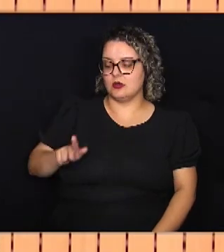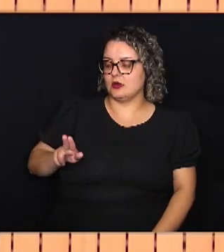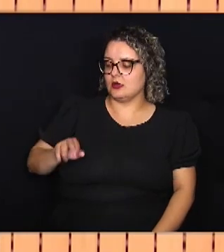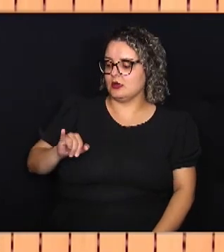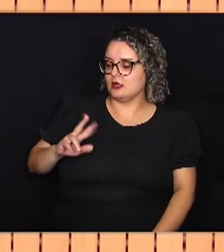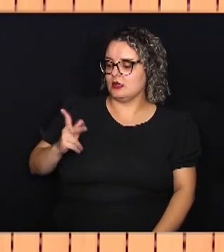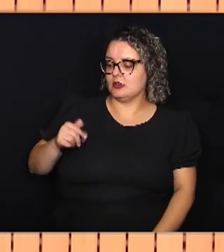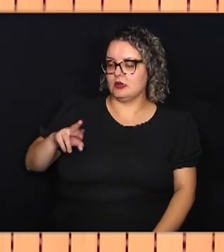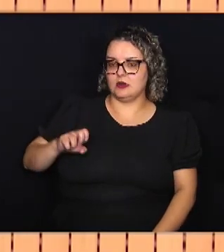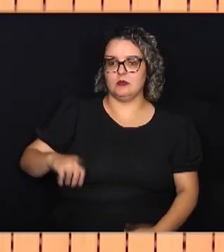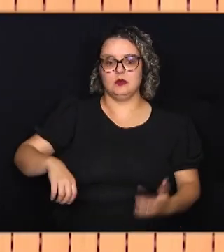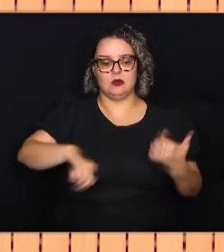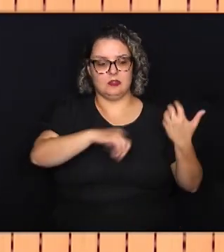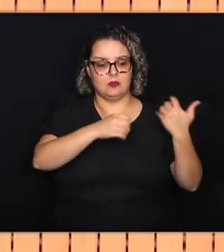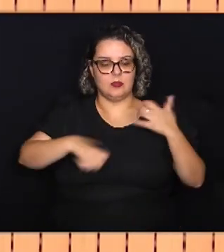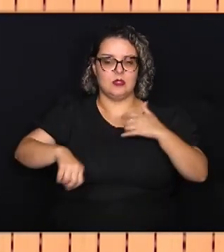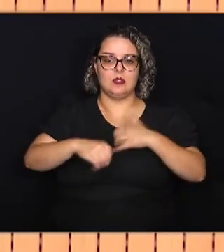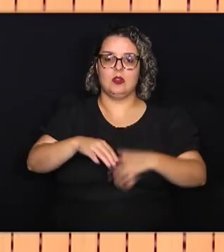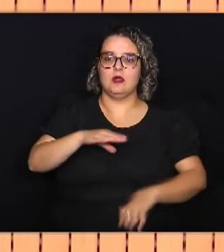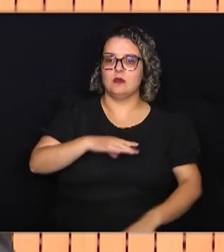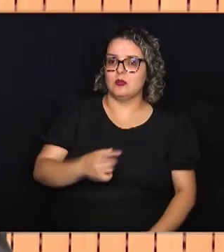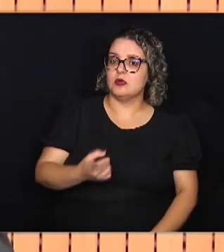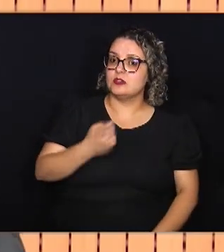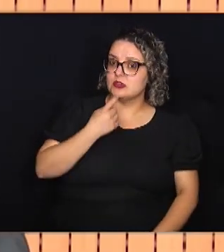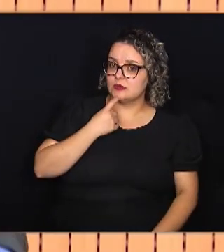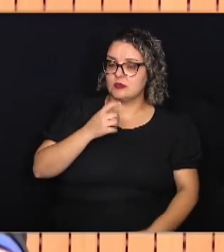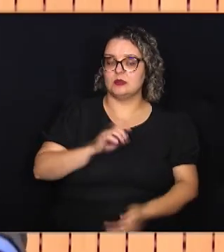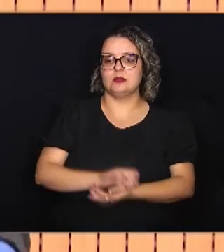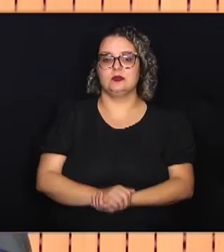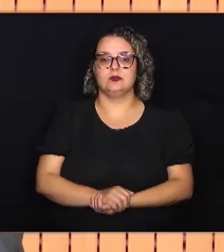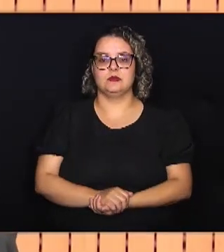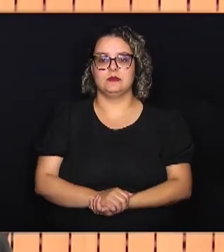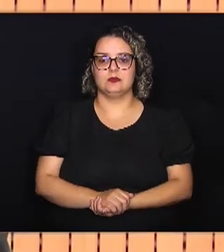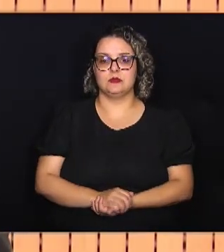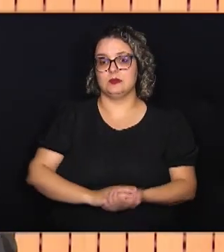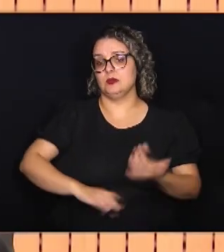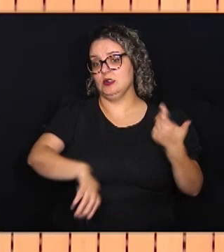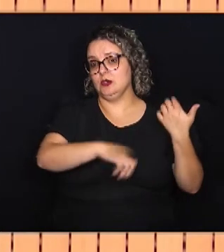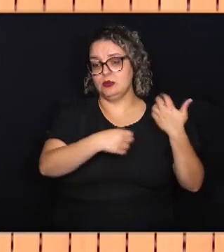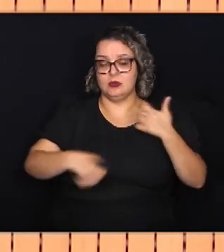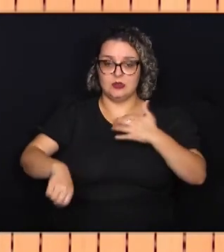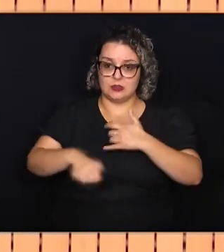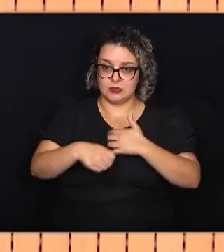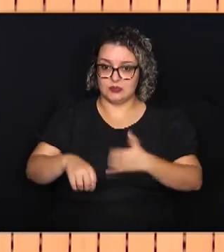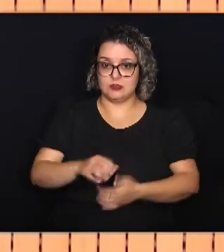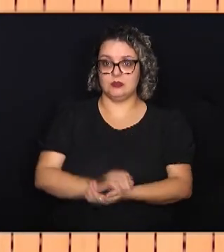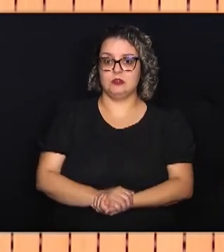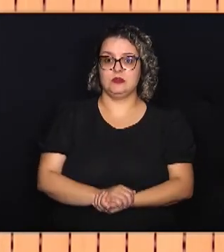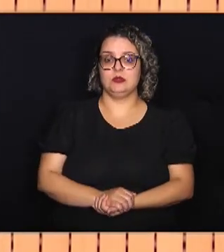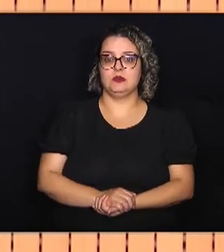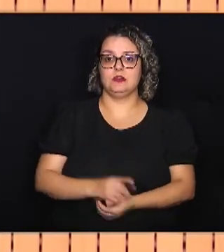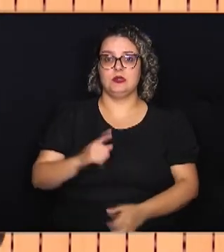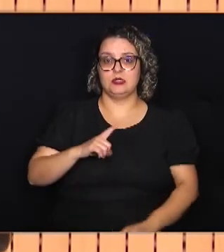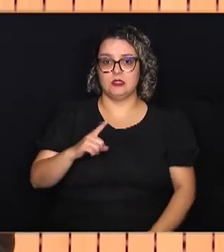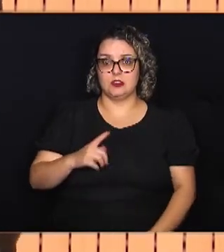à Orquestra Sinfônica Municipal de Campinas. Essa orquestra sinfônica que tem um